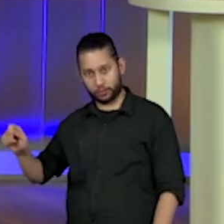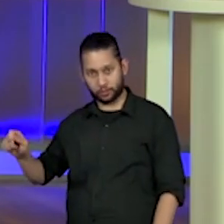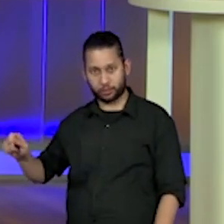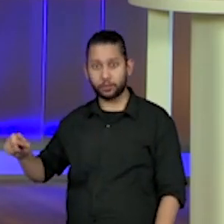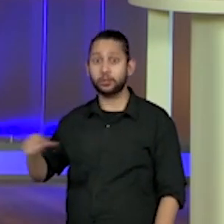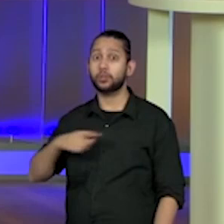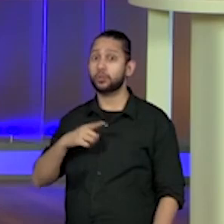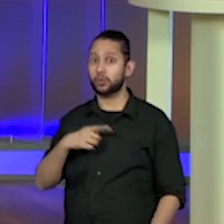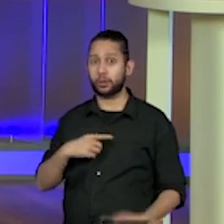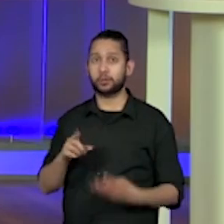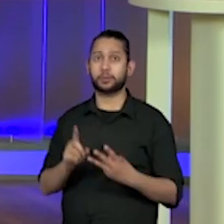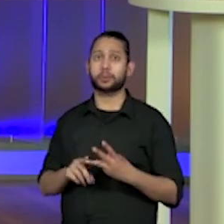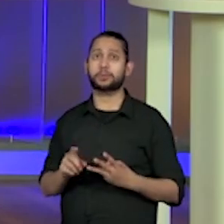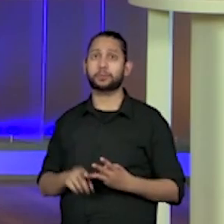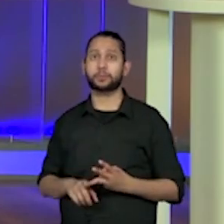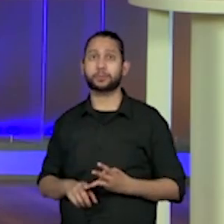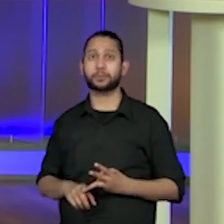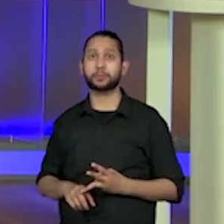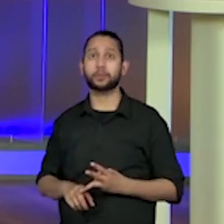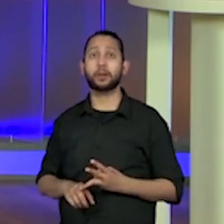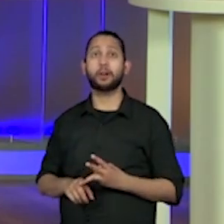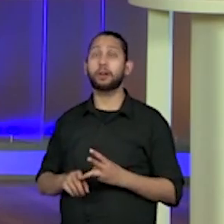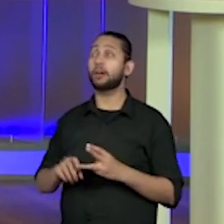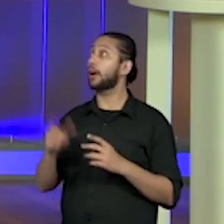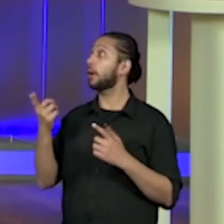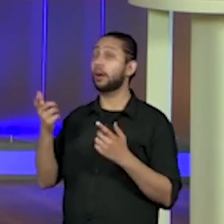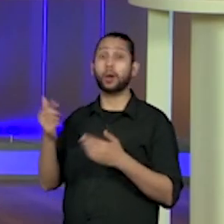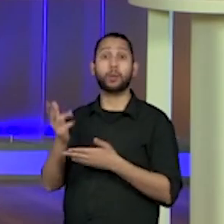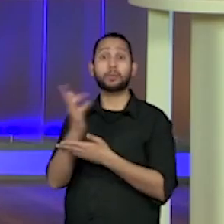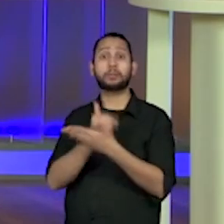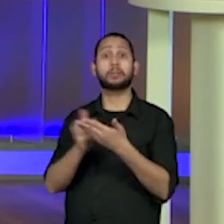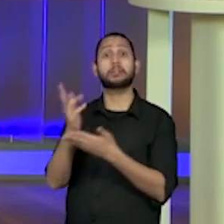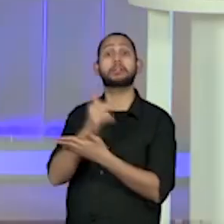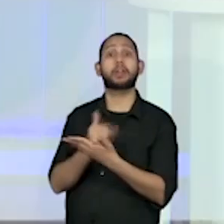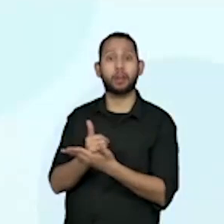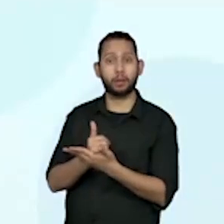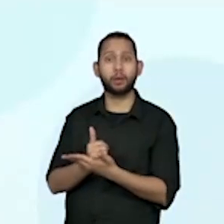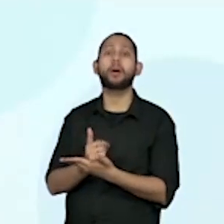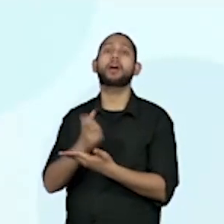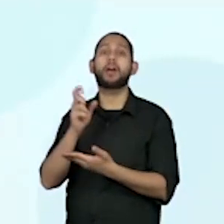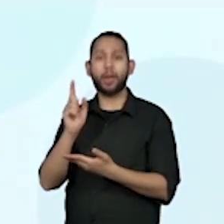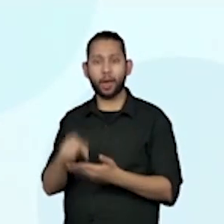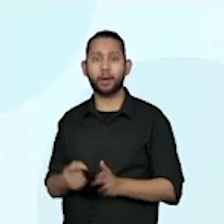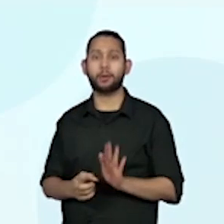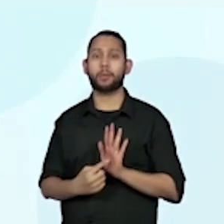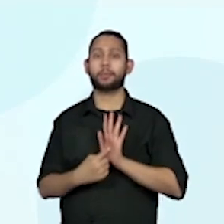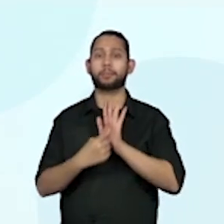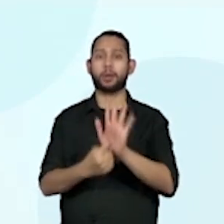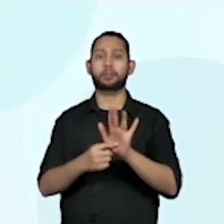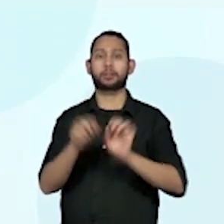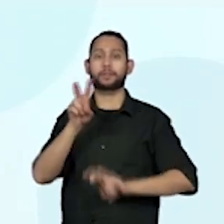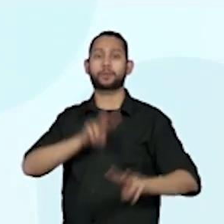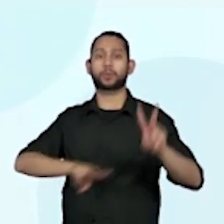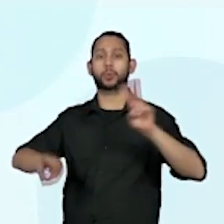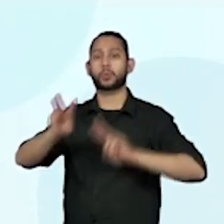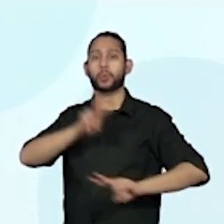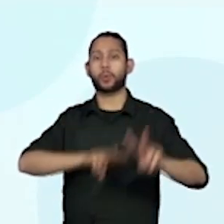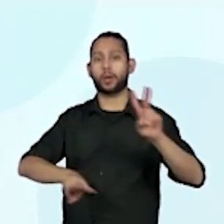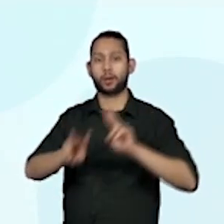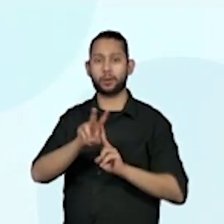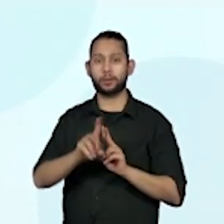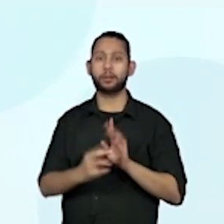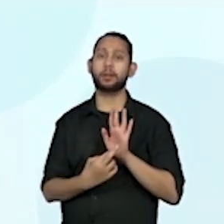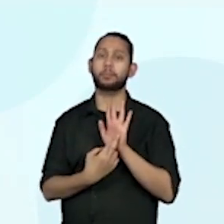extenso. Esse daqui, a imagem, no caso, aqui, ó, a imagem, ela é a